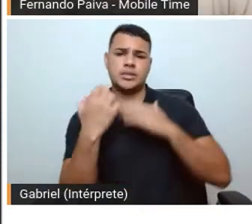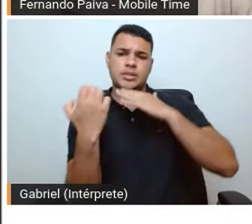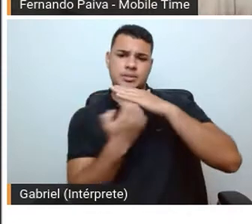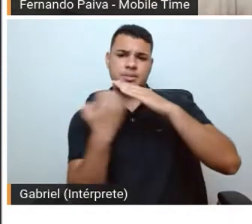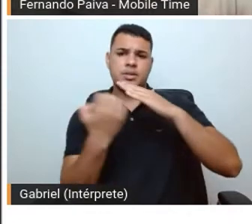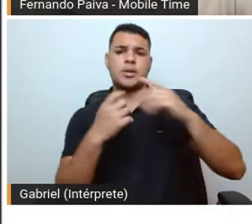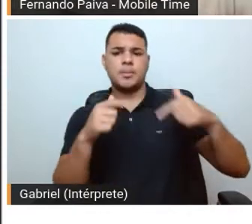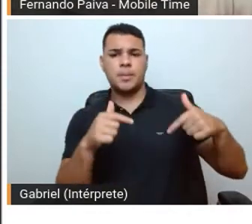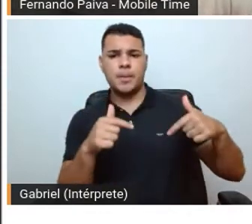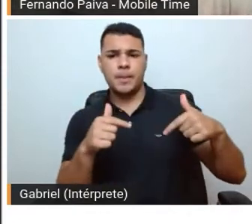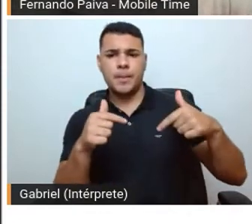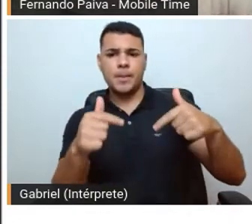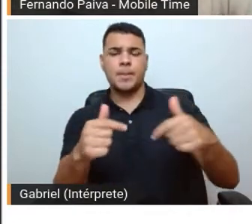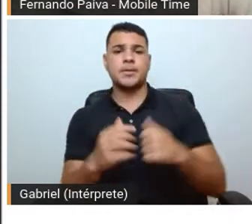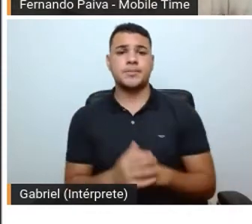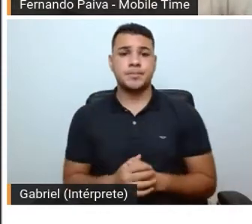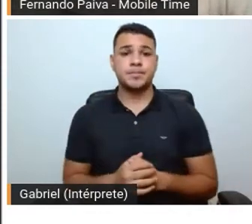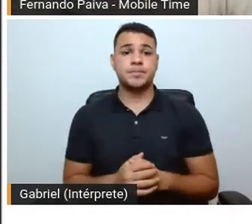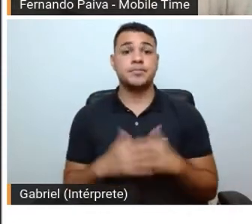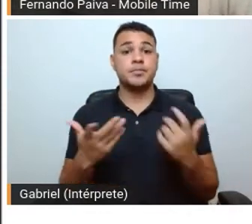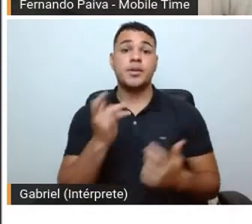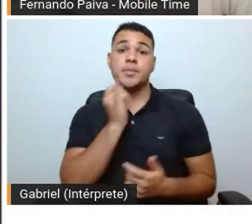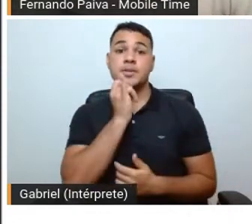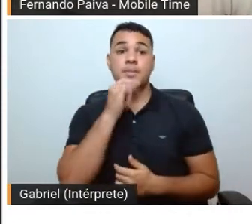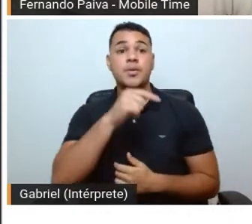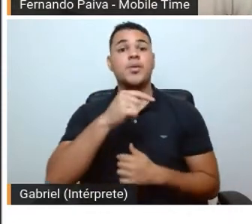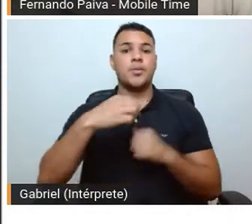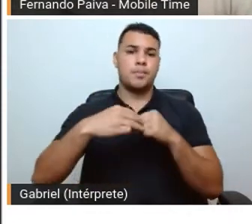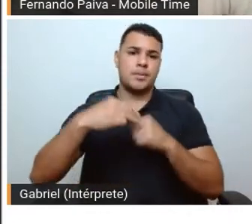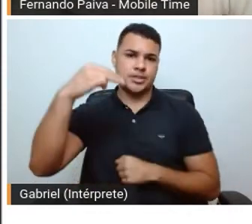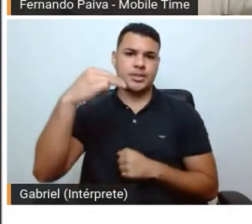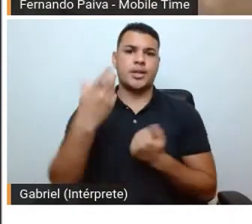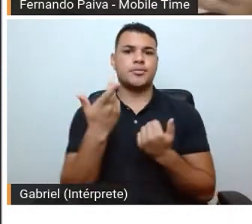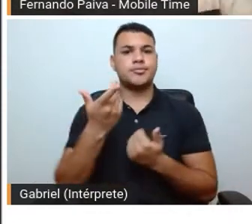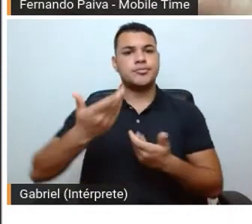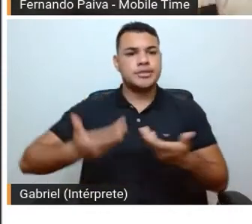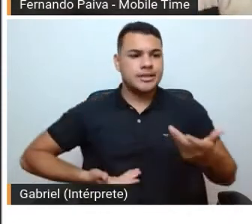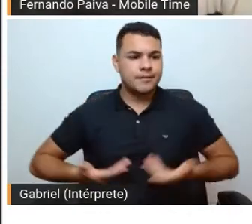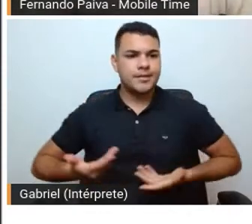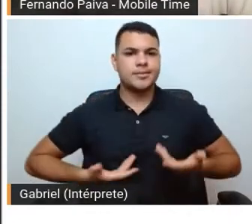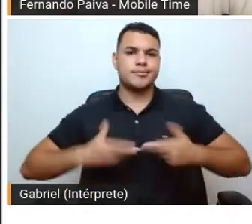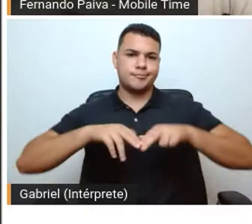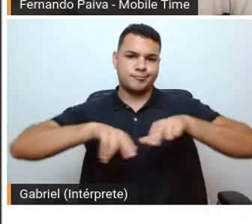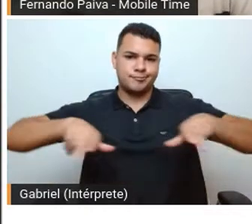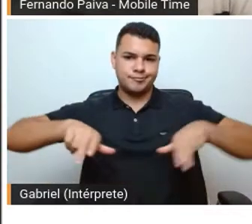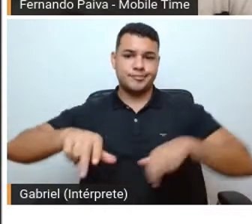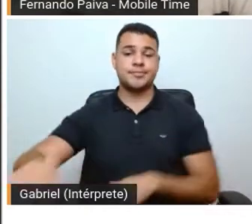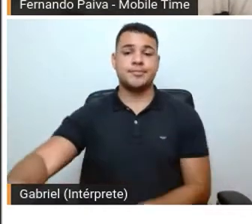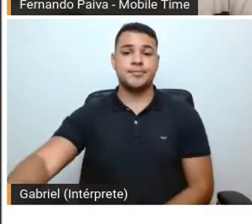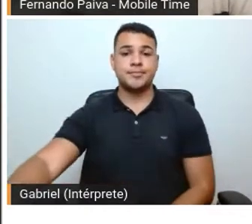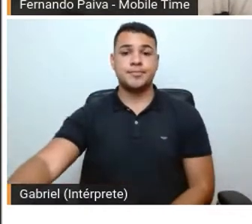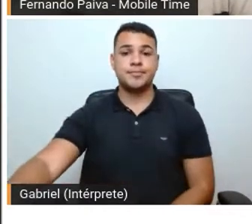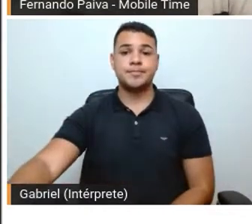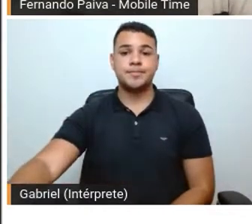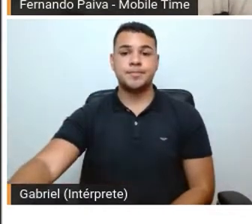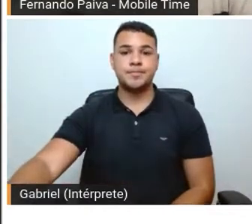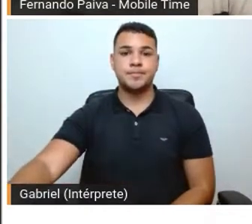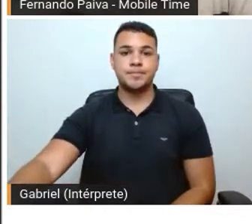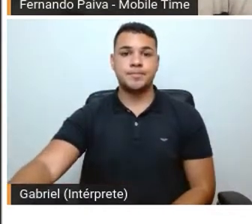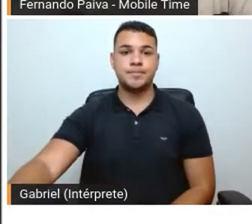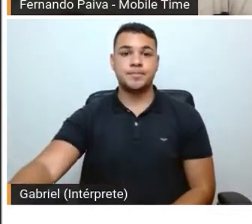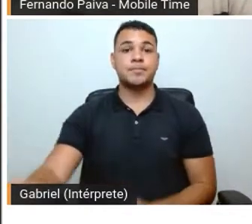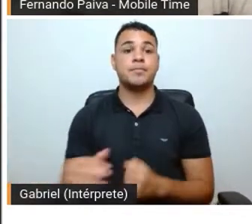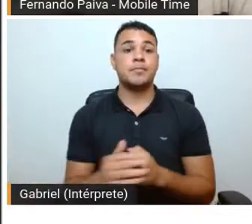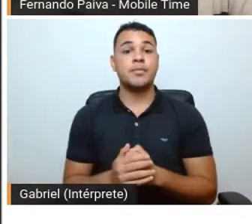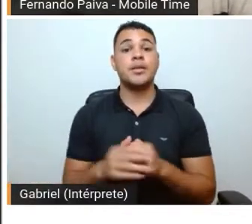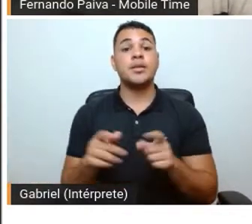na área de telefonia são a pessoa está área de serviço de valor adicionado e telefone celular que a gente vai cobrir bom E aí no mobile